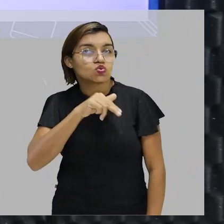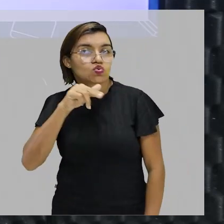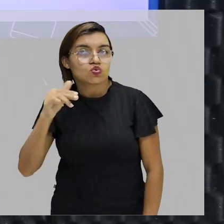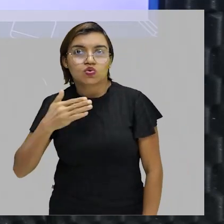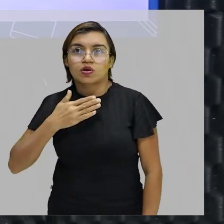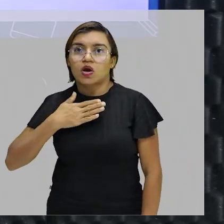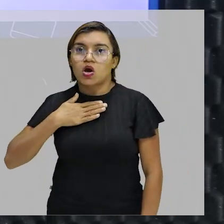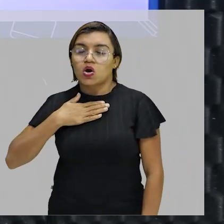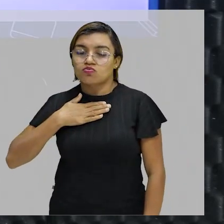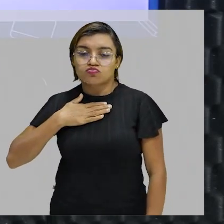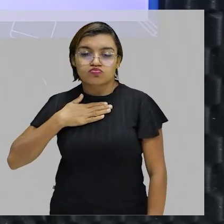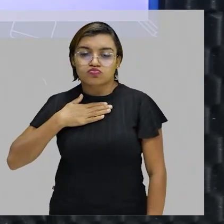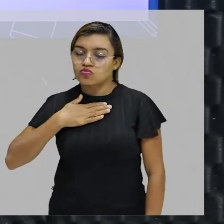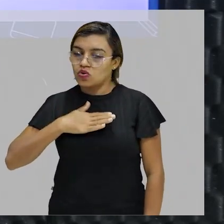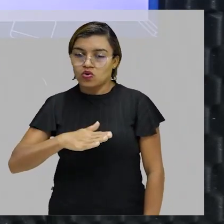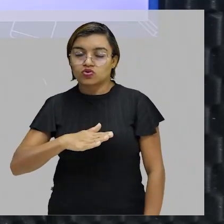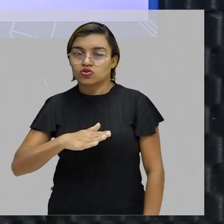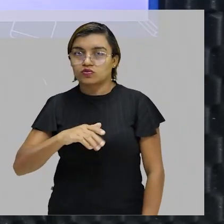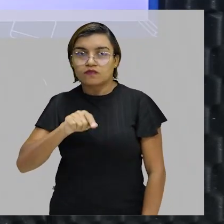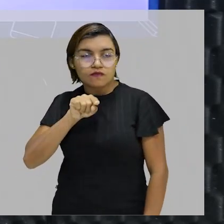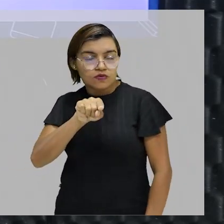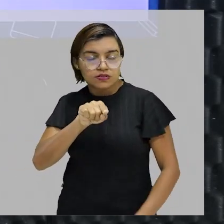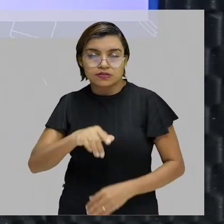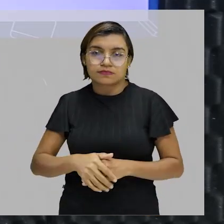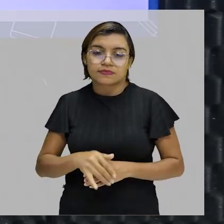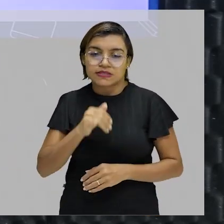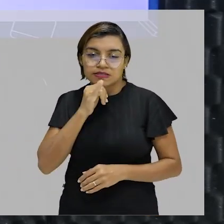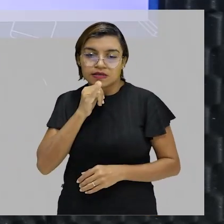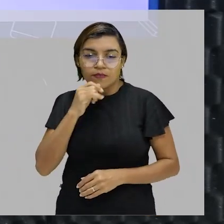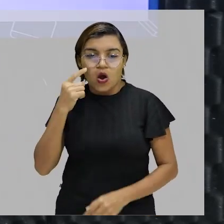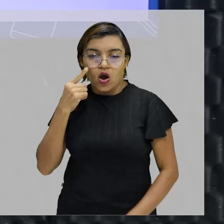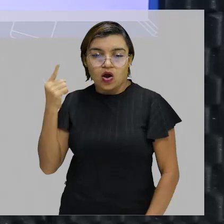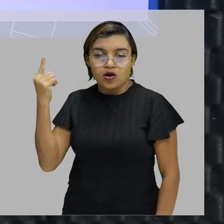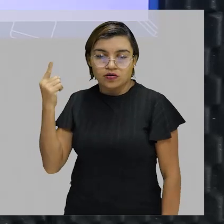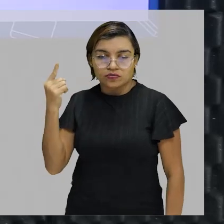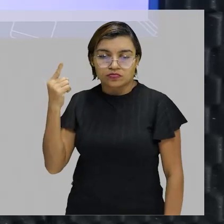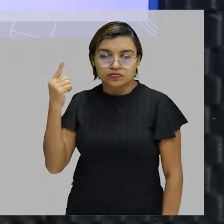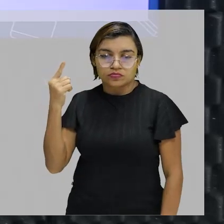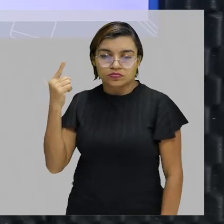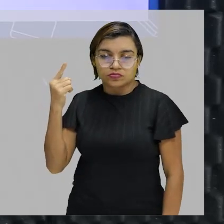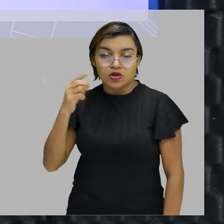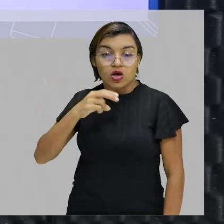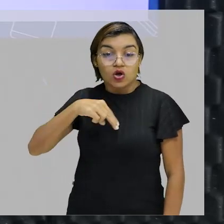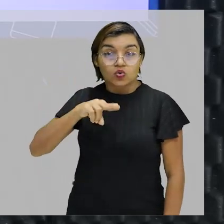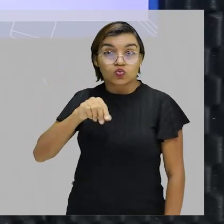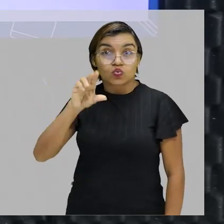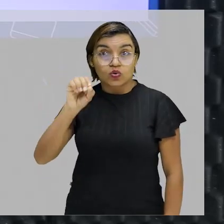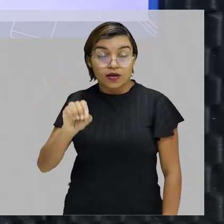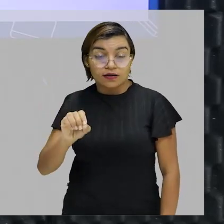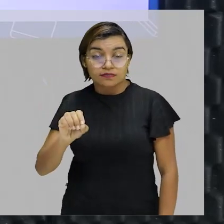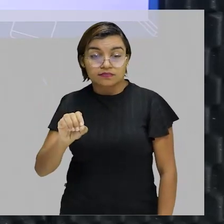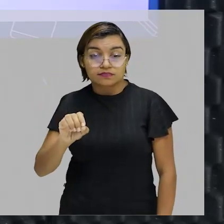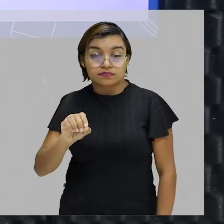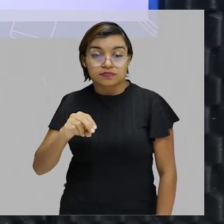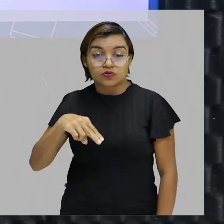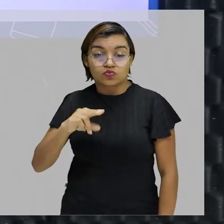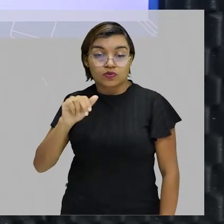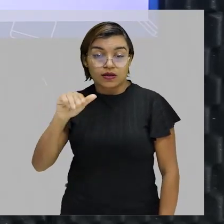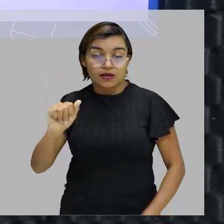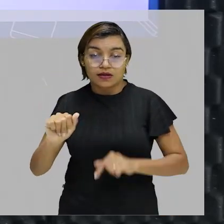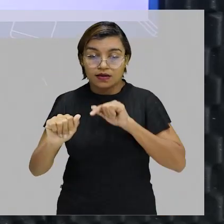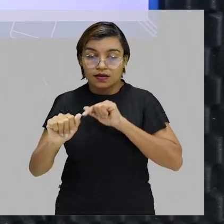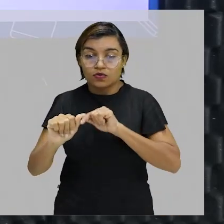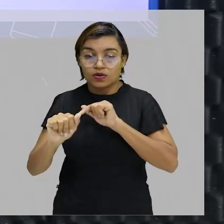um advérbio de negação, está entre o sujeito e o verbo. Isso não muda a